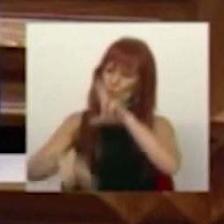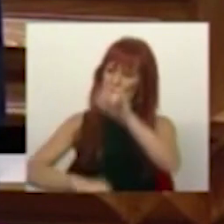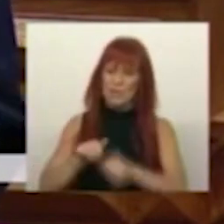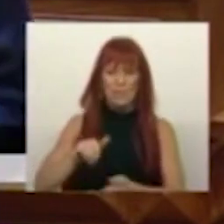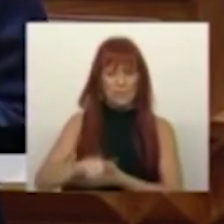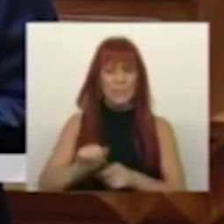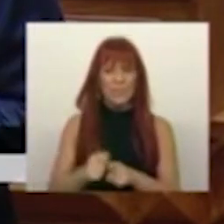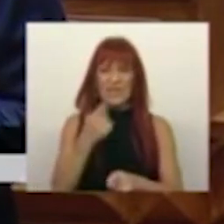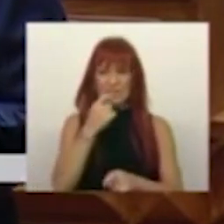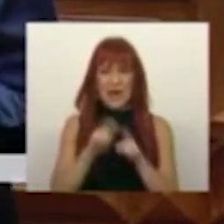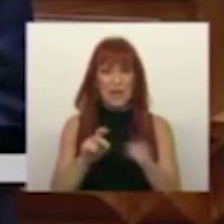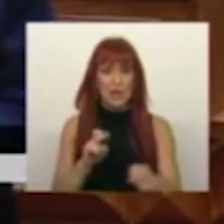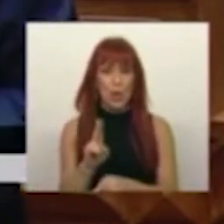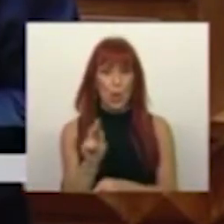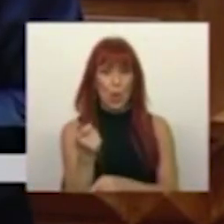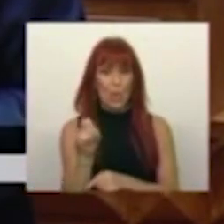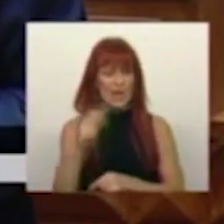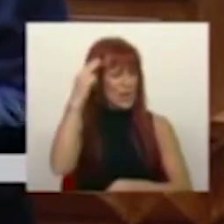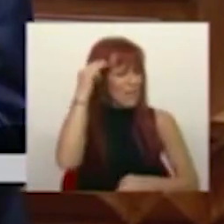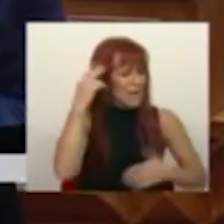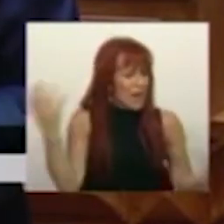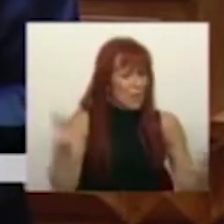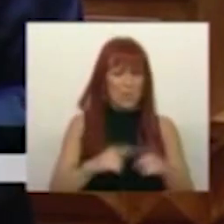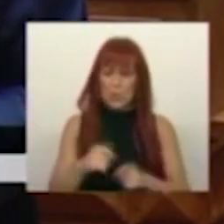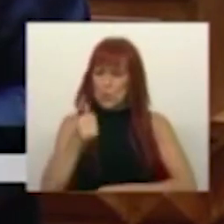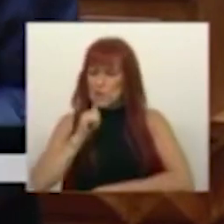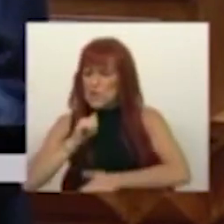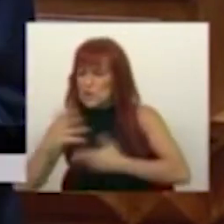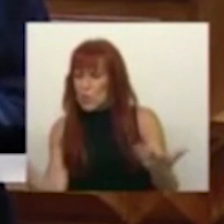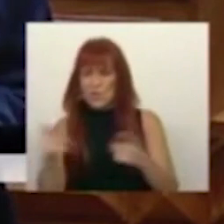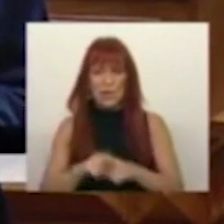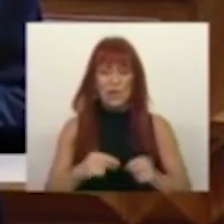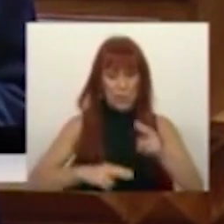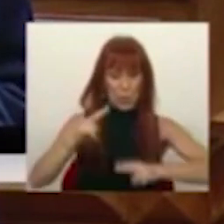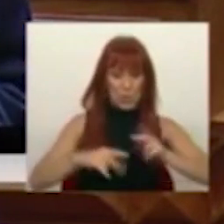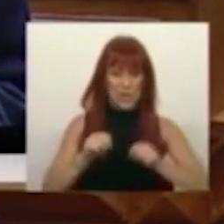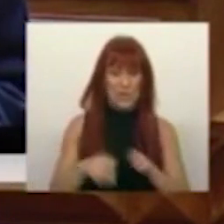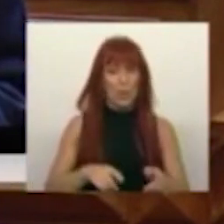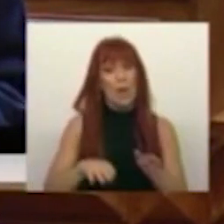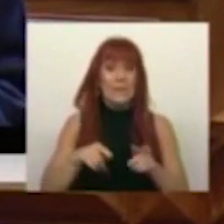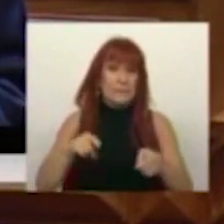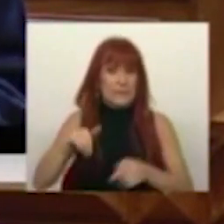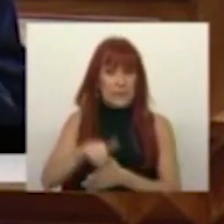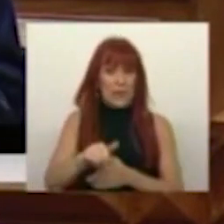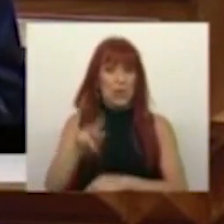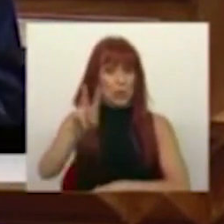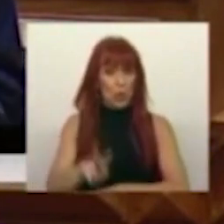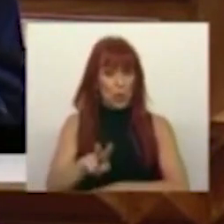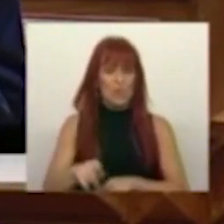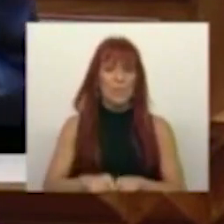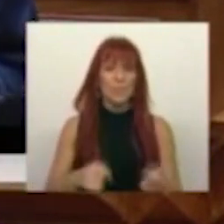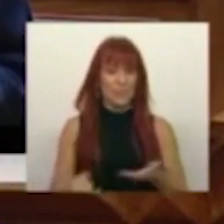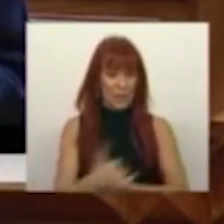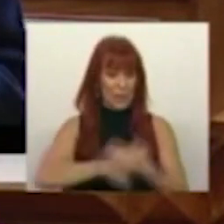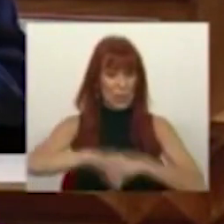o aeroporto das Pedras Rubas, da Madeira, dos Açores e que se construiu o Terminal 2? É que só